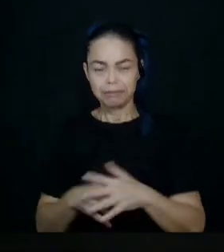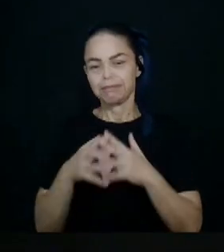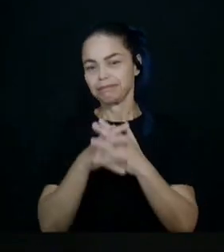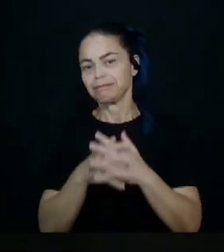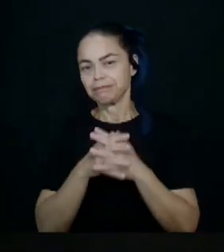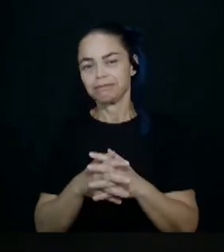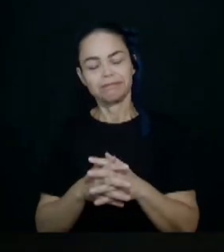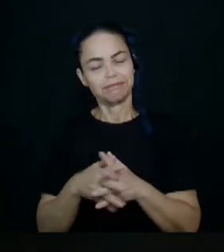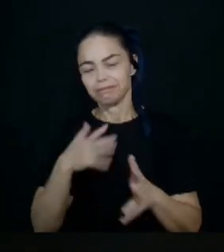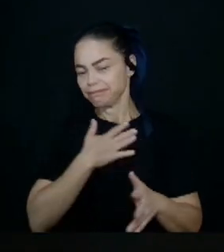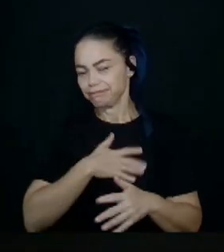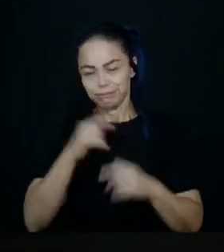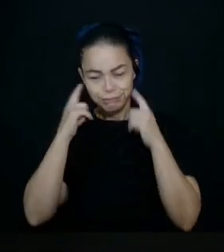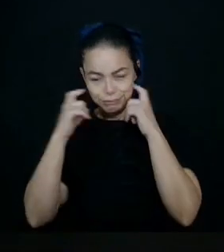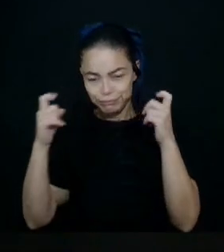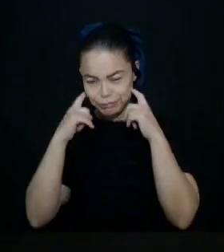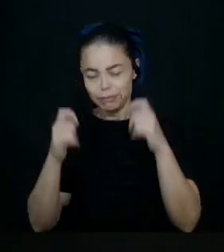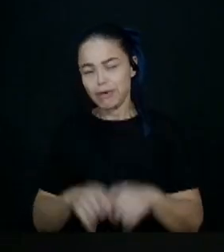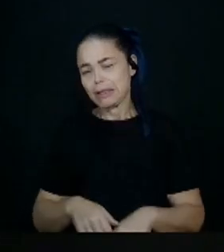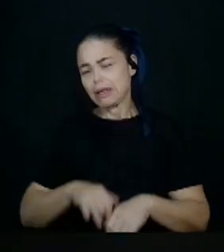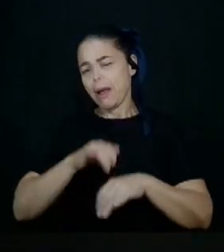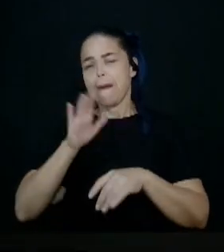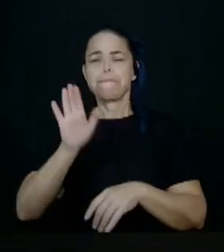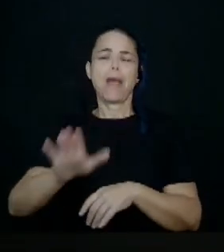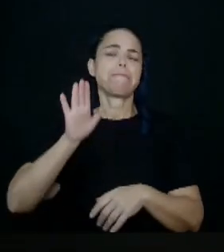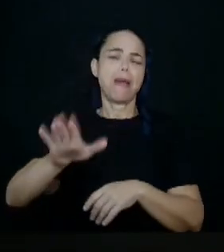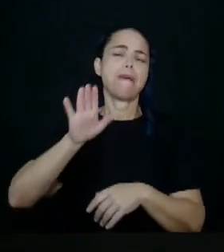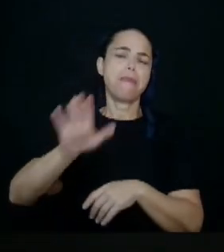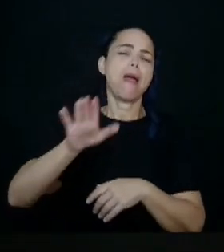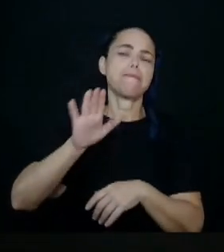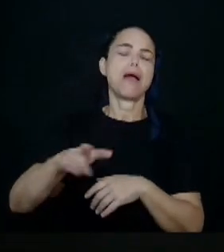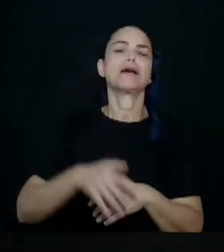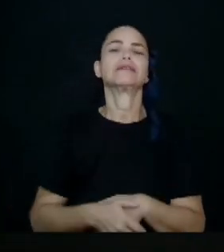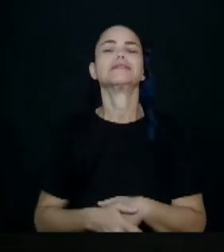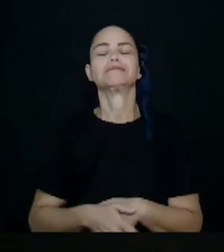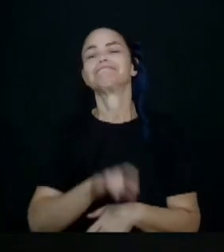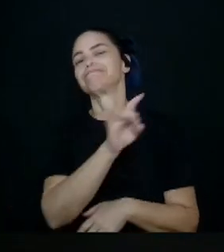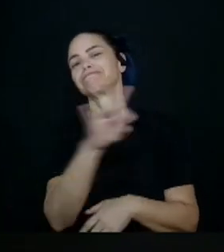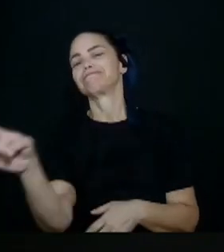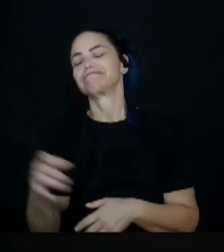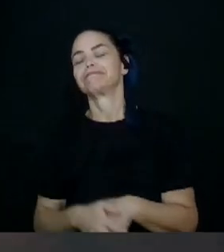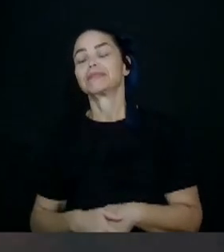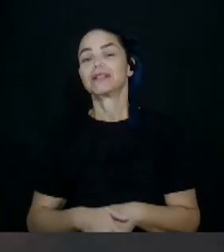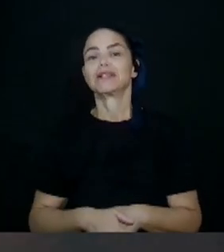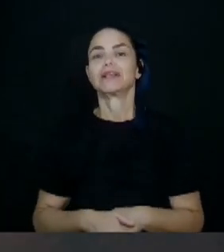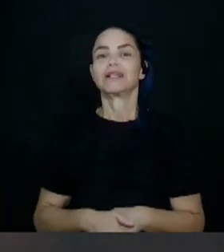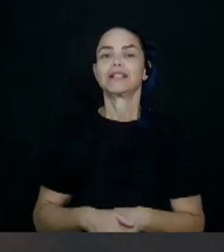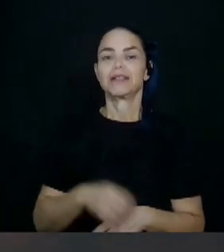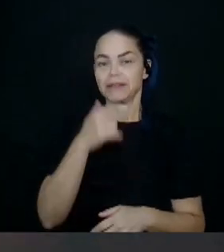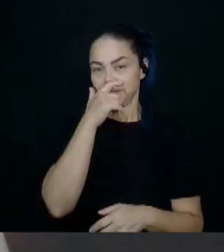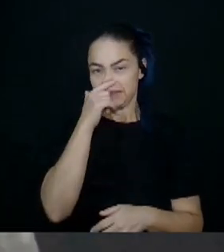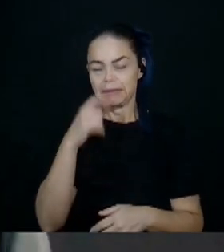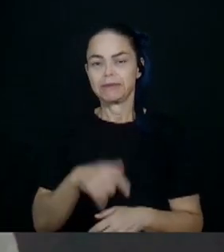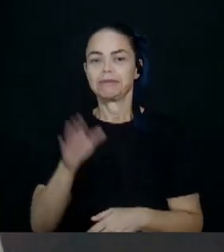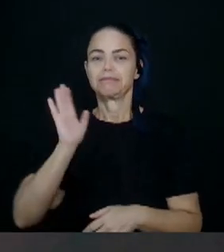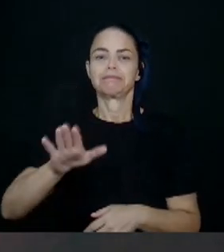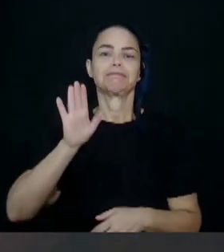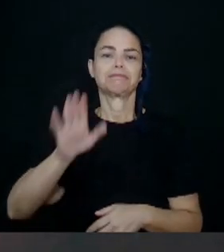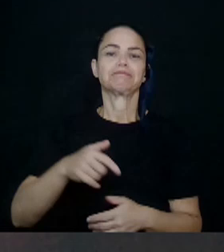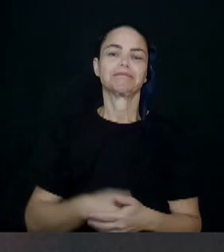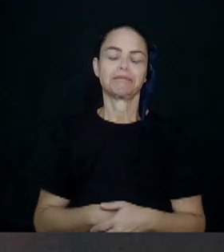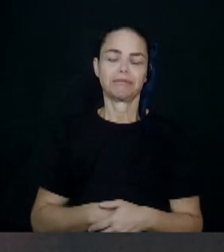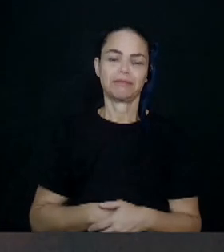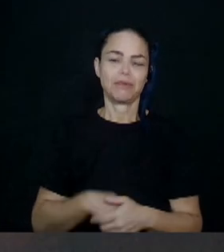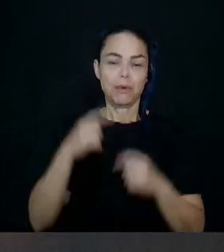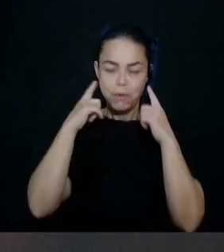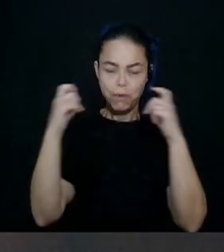de buzina. Eu não sei quem é que gosta, mas enfim, cada um é cada um. Vai lá, André. A buzina nada mais é do que um